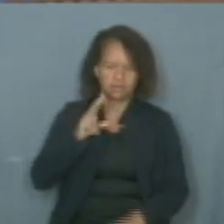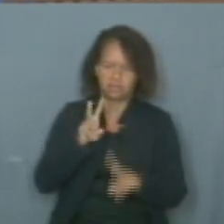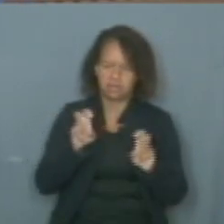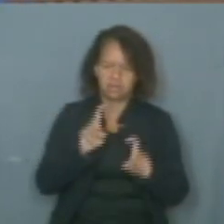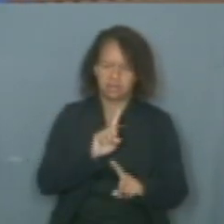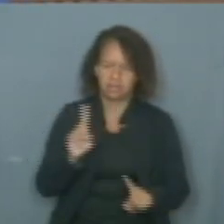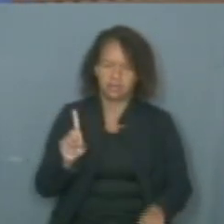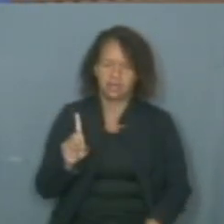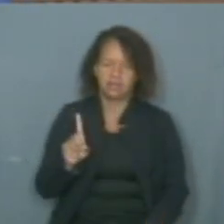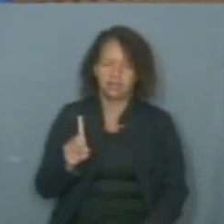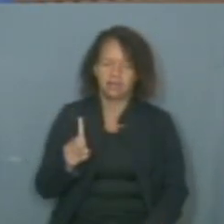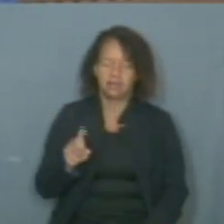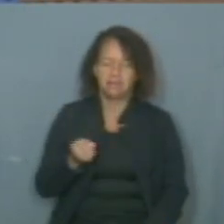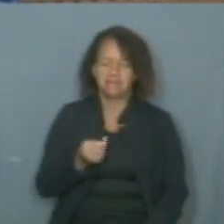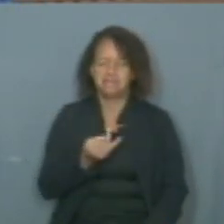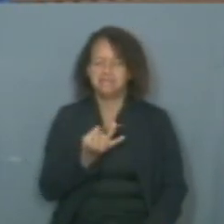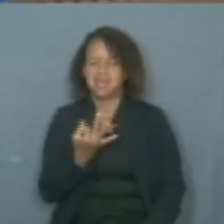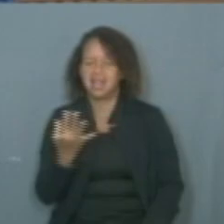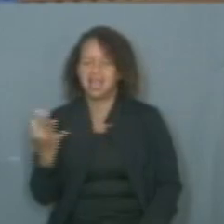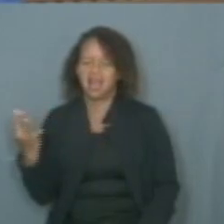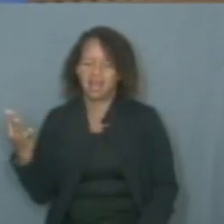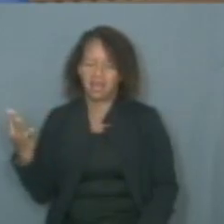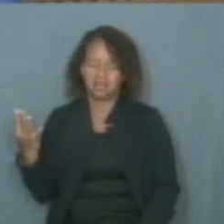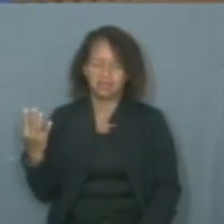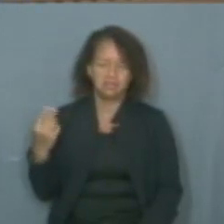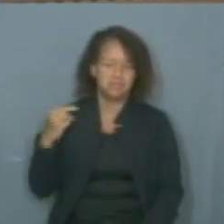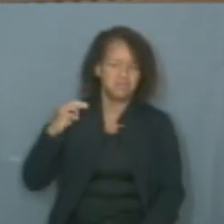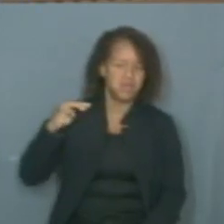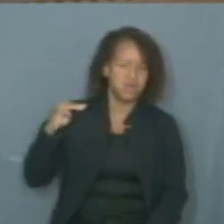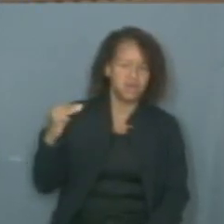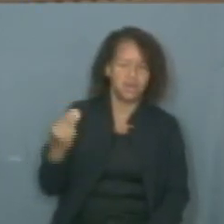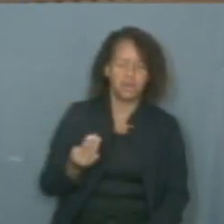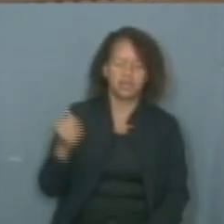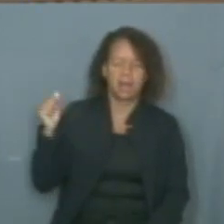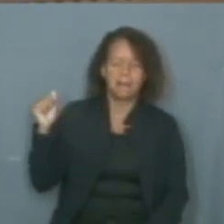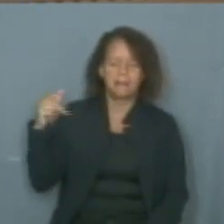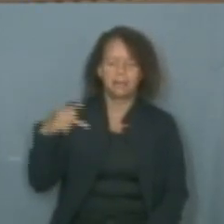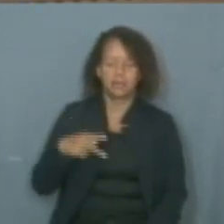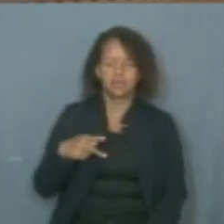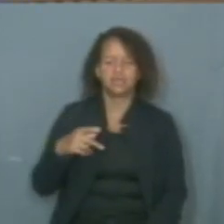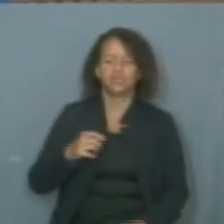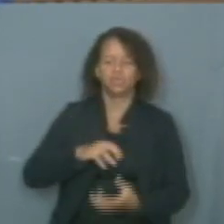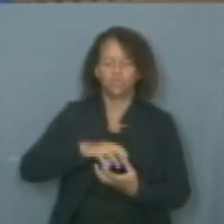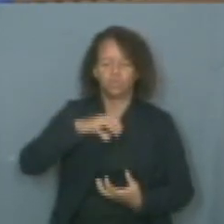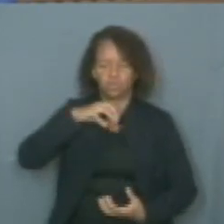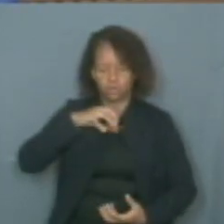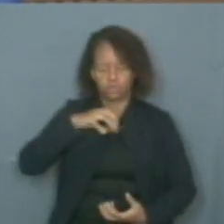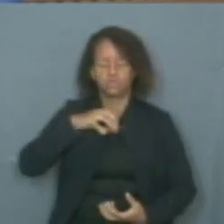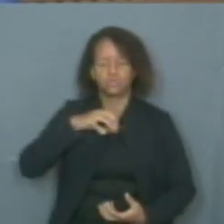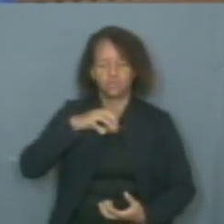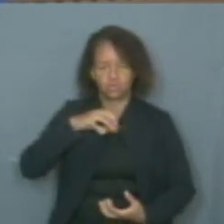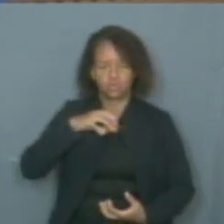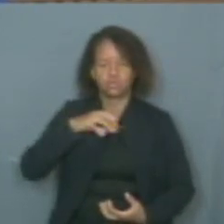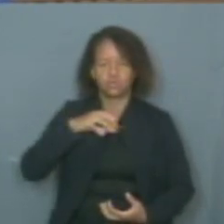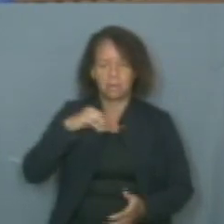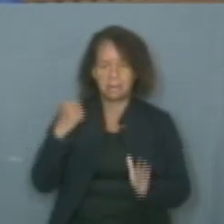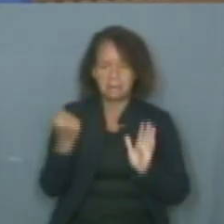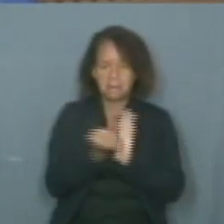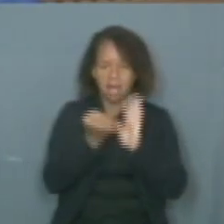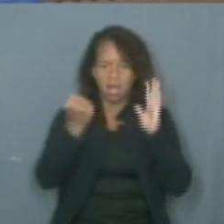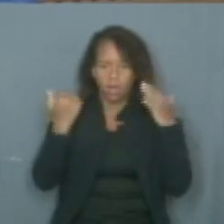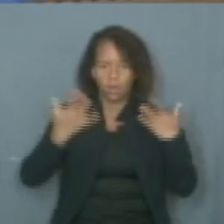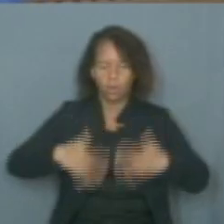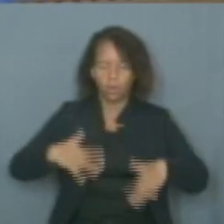isso. Milhares, se não milhões, de aposentados idosos que foram impactados com